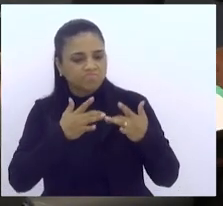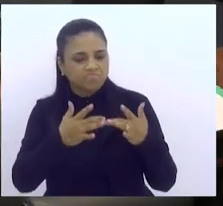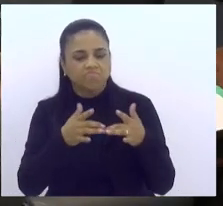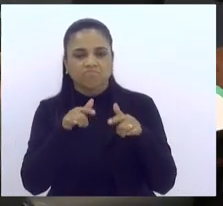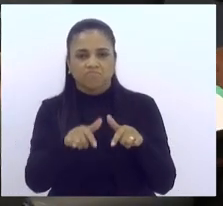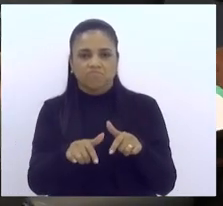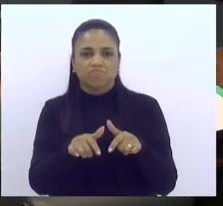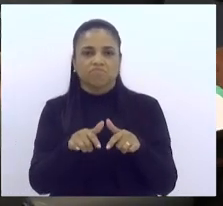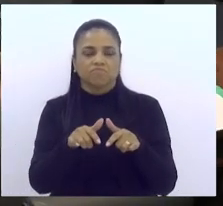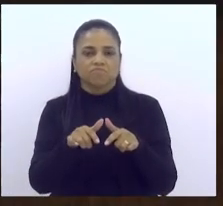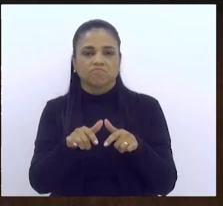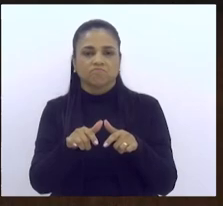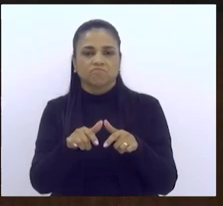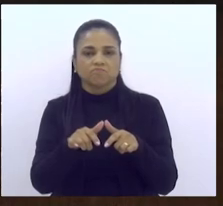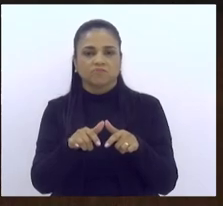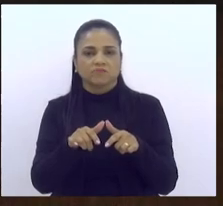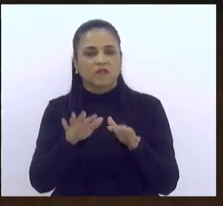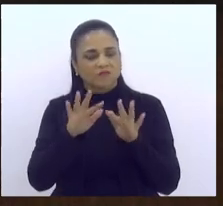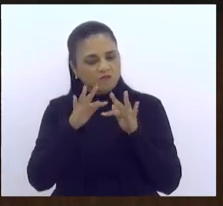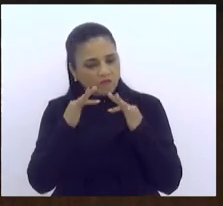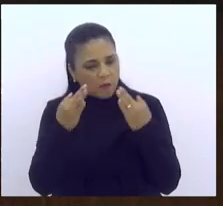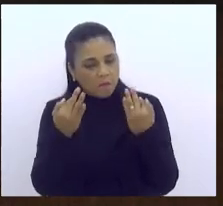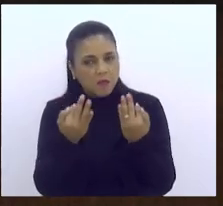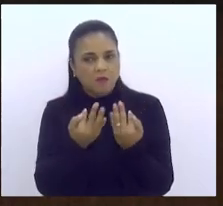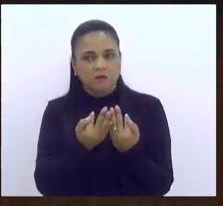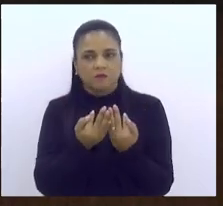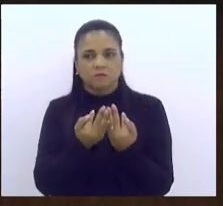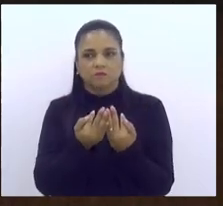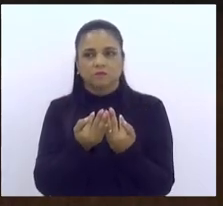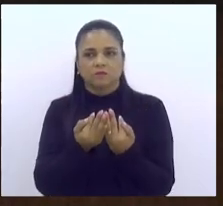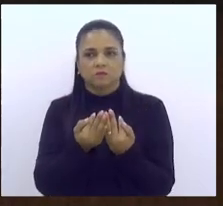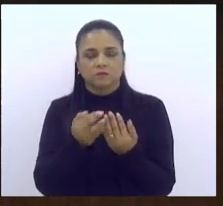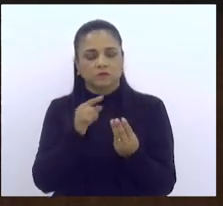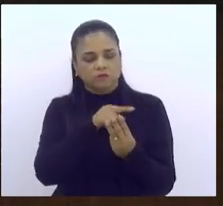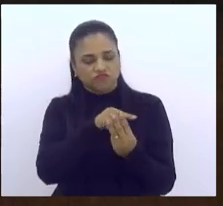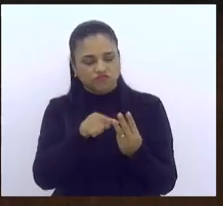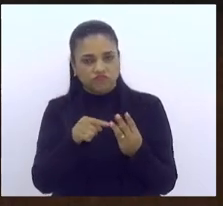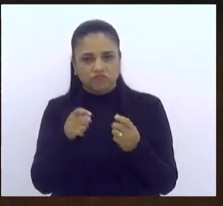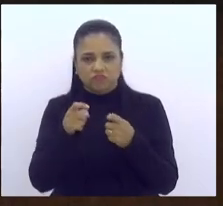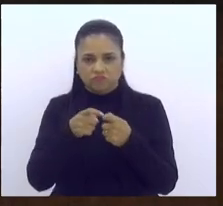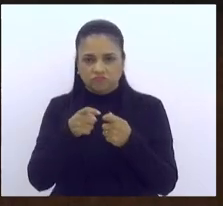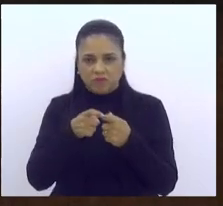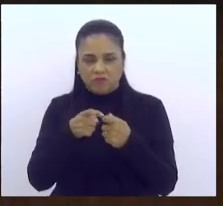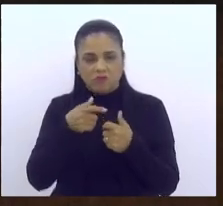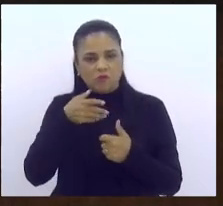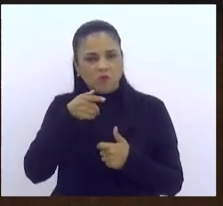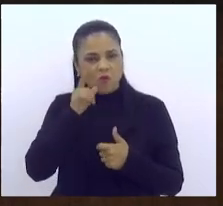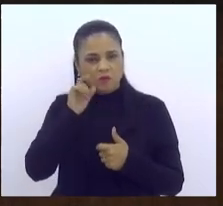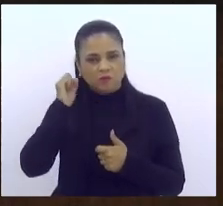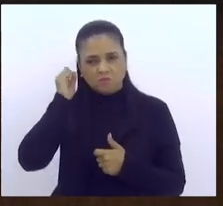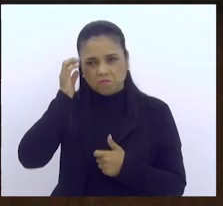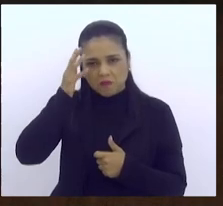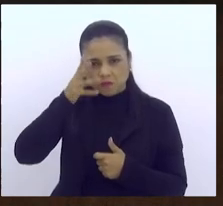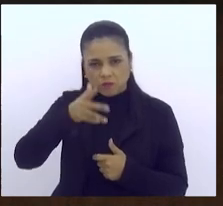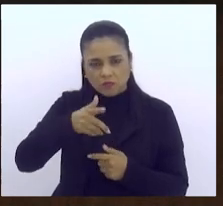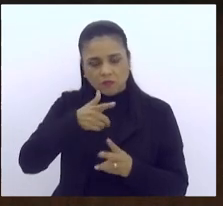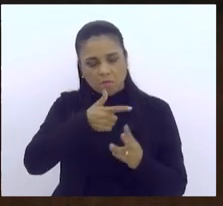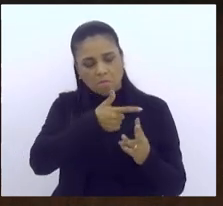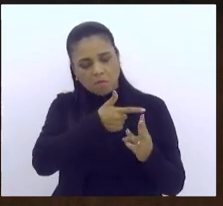solidariedade aos familiares dos médicos que ontem foram assassinados.